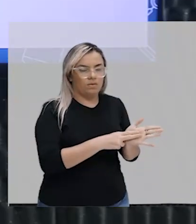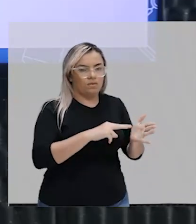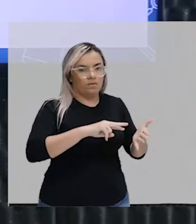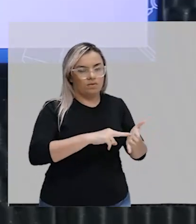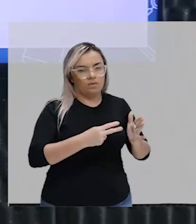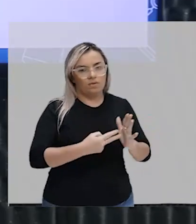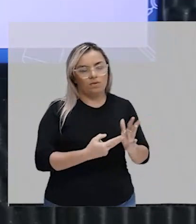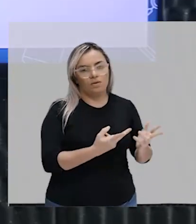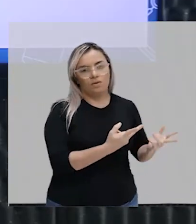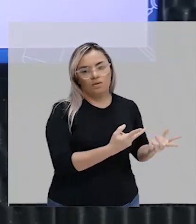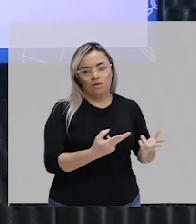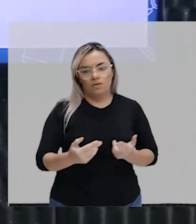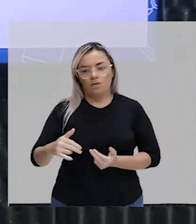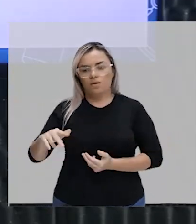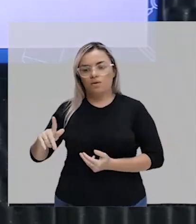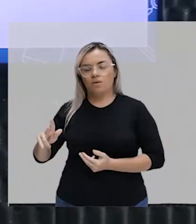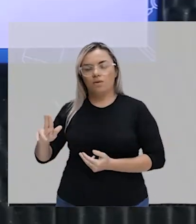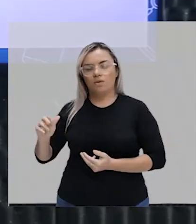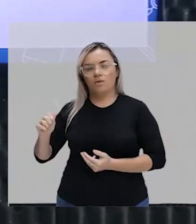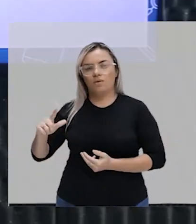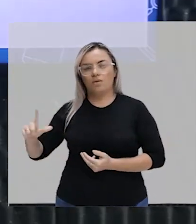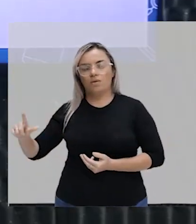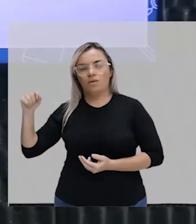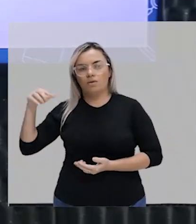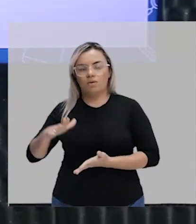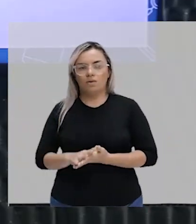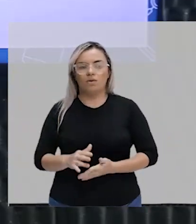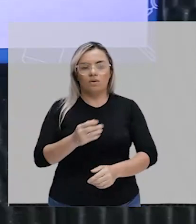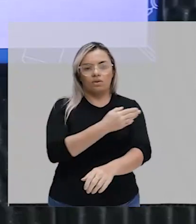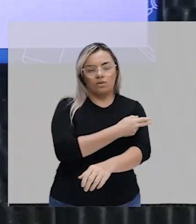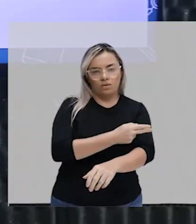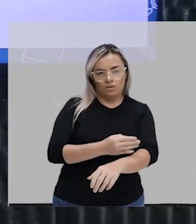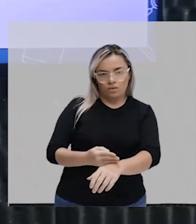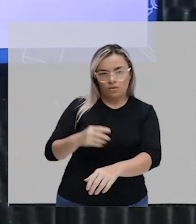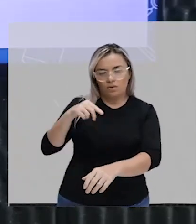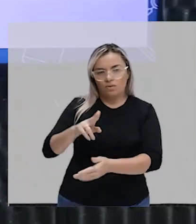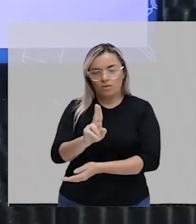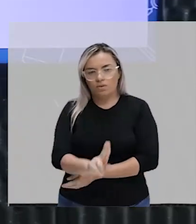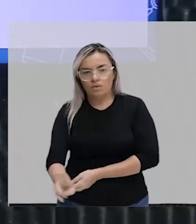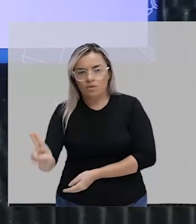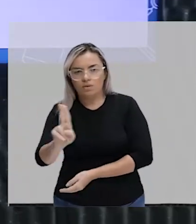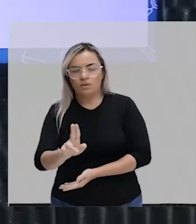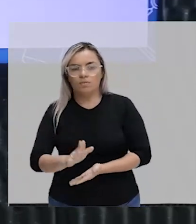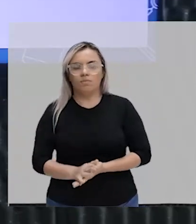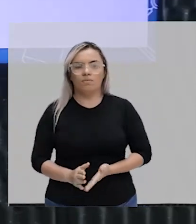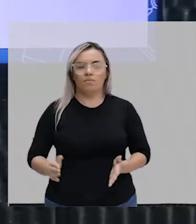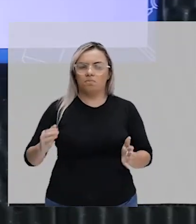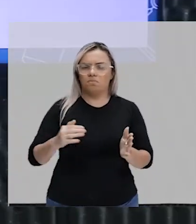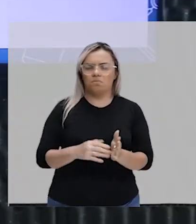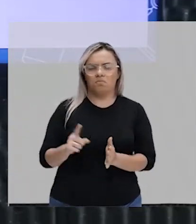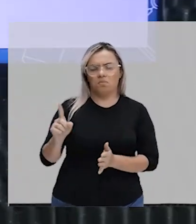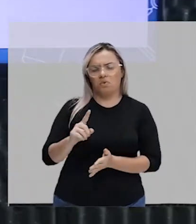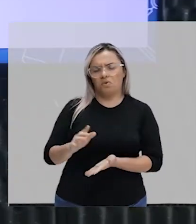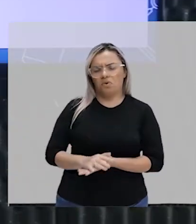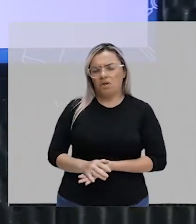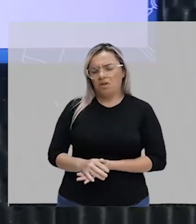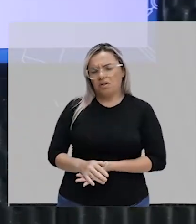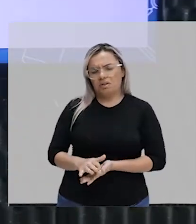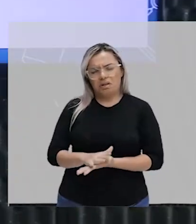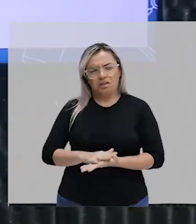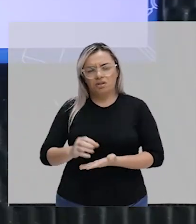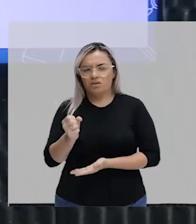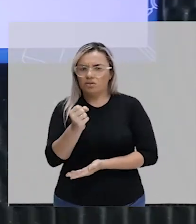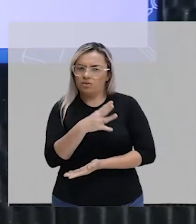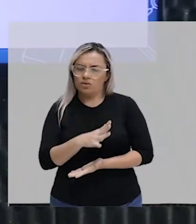símbolo já que nós já estamos acostumados, né, a fazer uso dele. Então, até agora, nenhuma novidade. Só